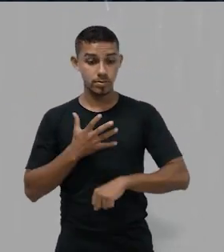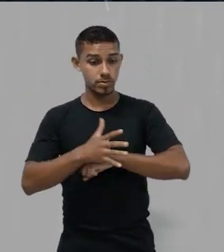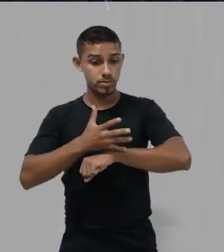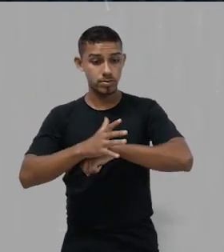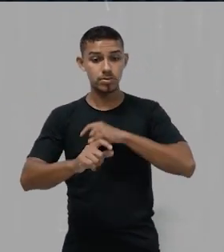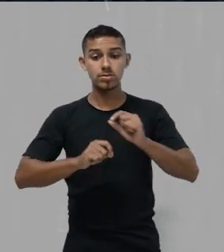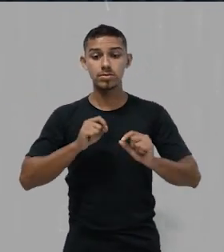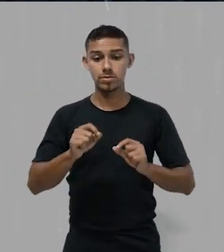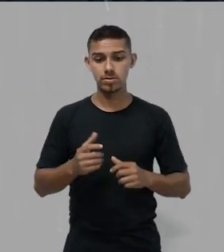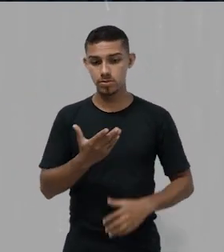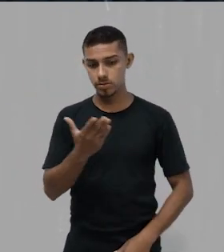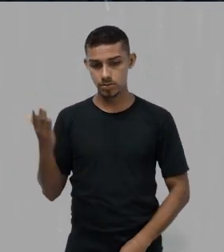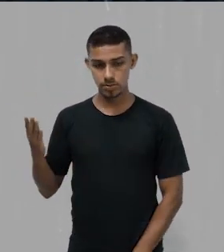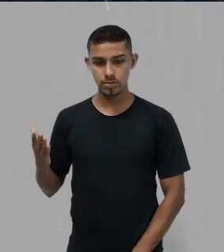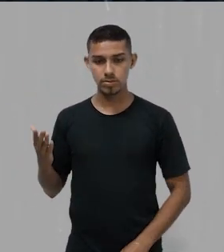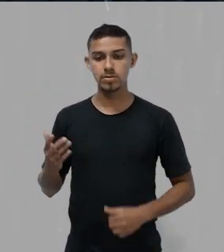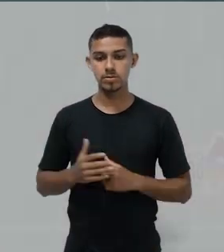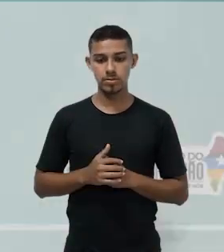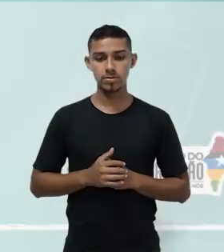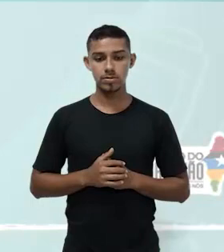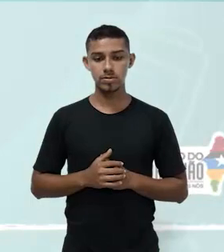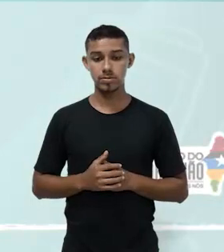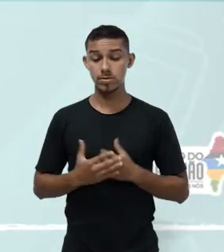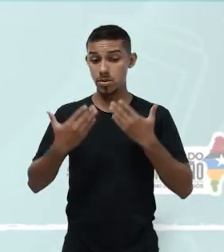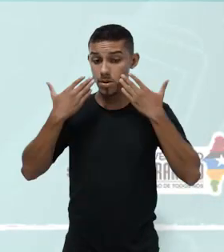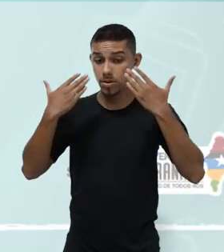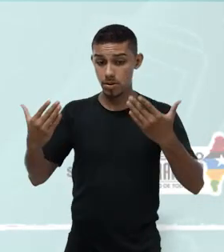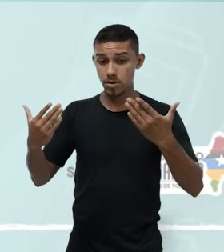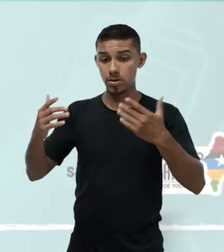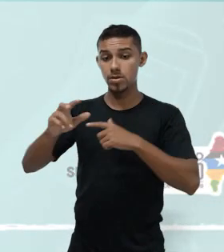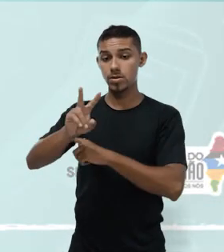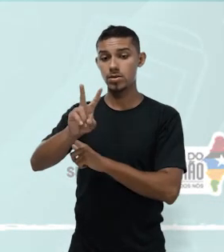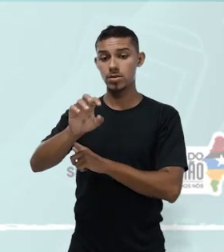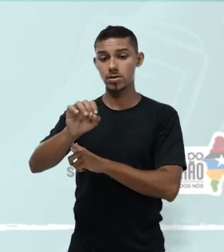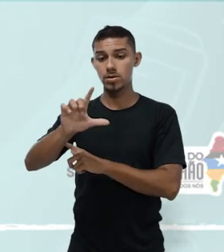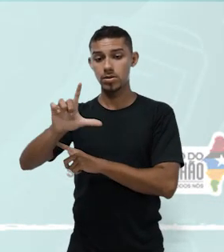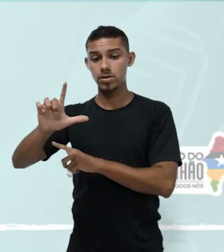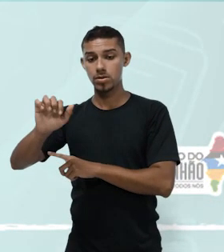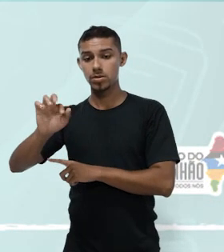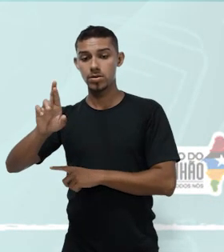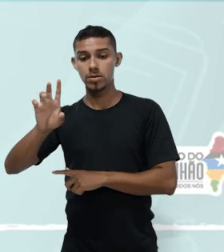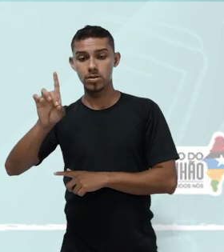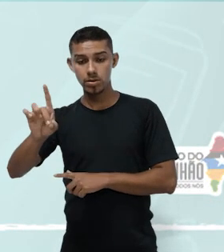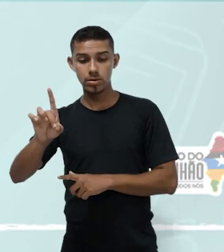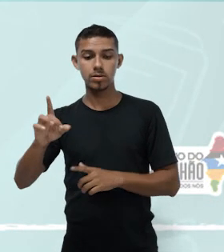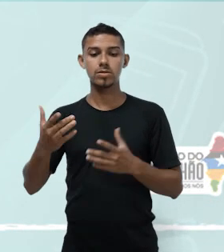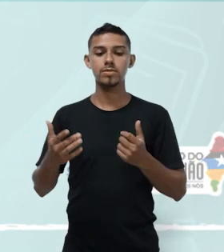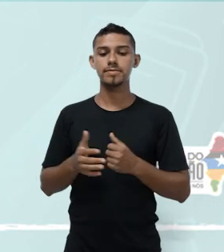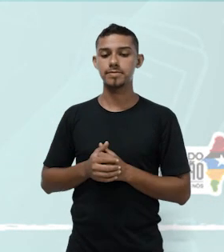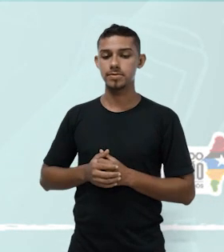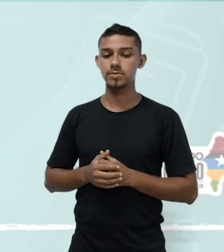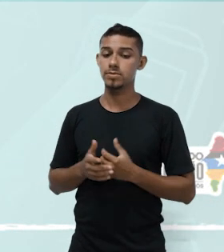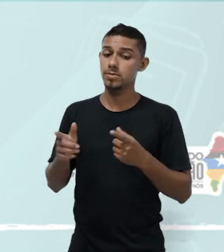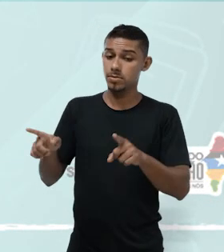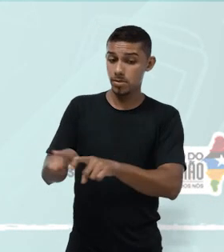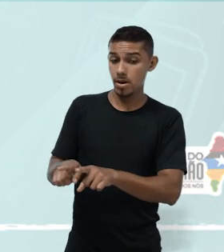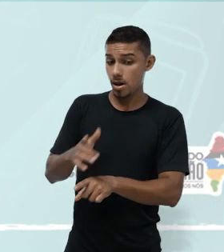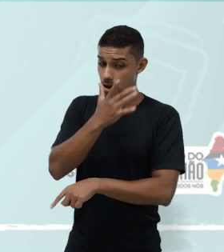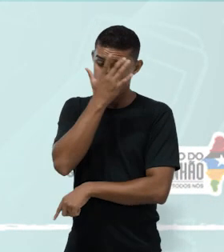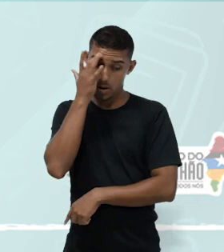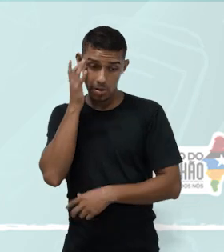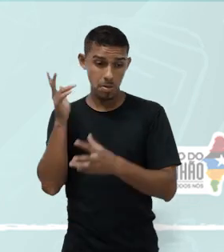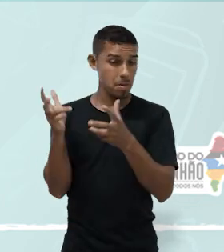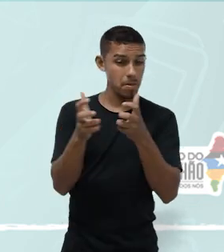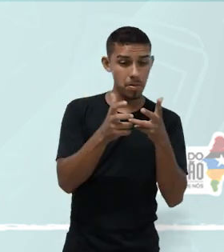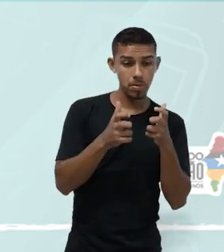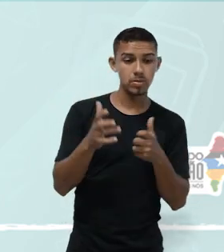prática, retrato de Volar e A Moça e o Bandolim de Pablo Picasso. Alguém conseguiu já